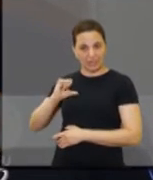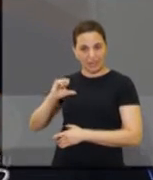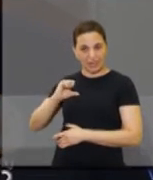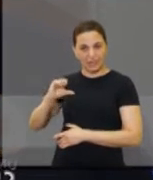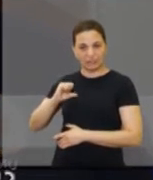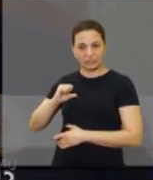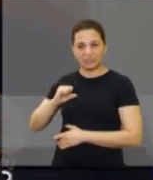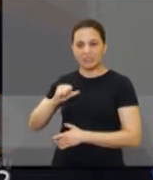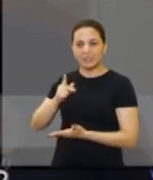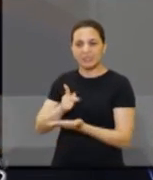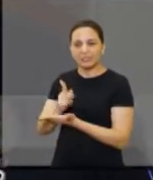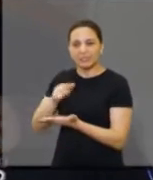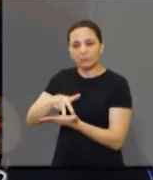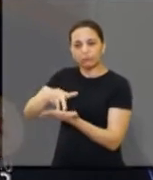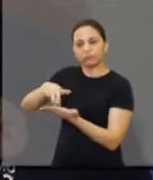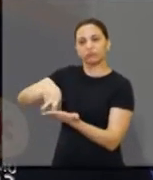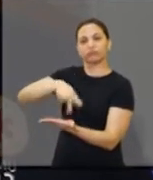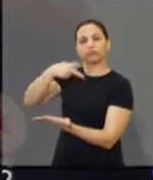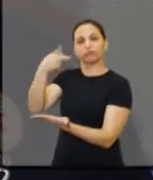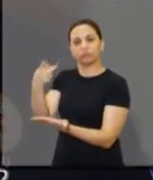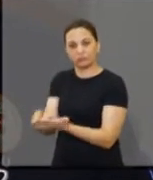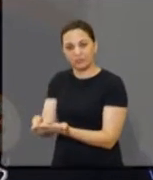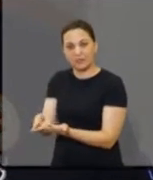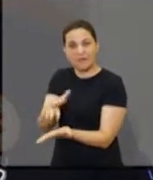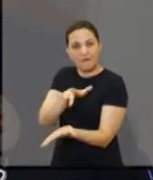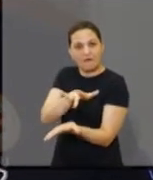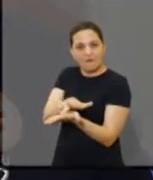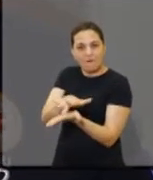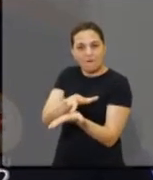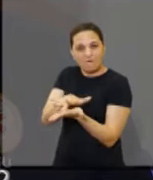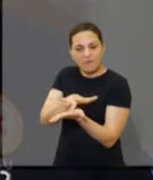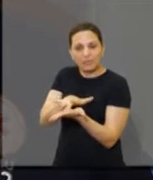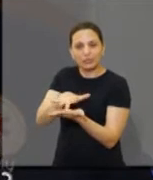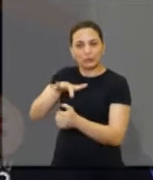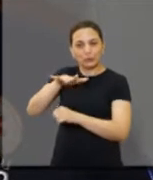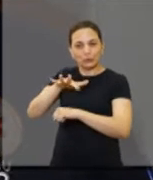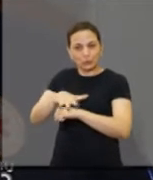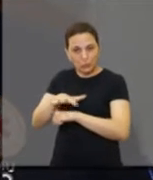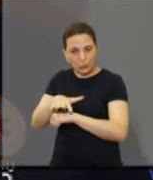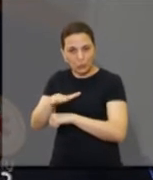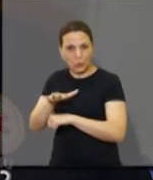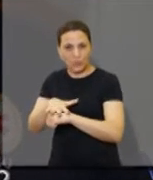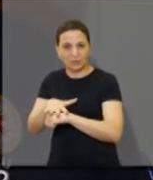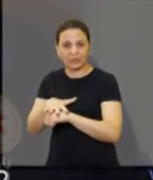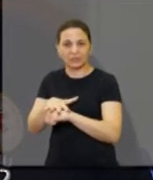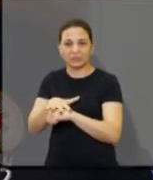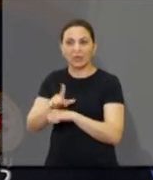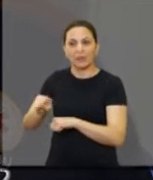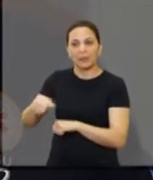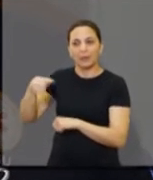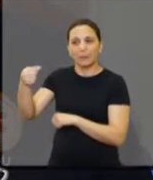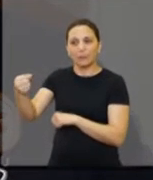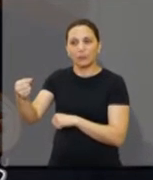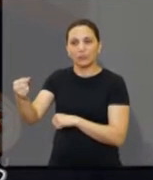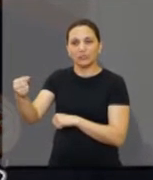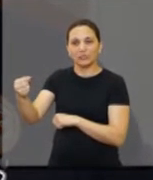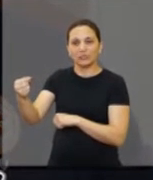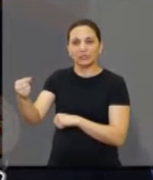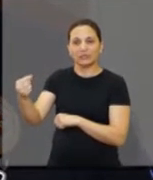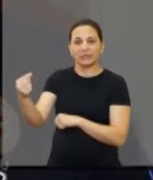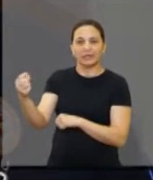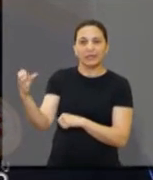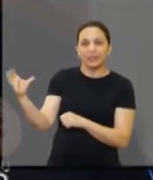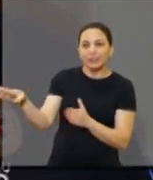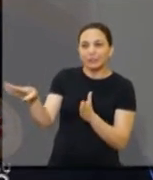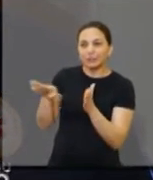ela vive se jogando na rua na cidade no chão ela simula o quadro de convulsão é e depois que tal